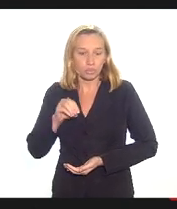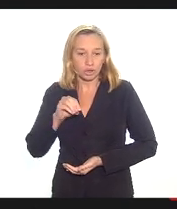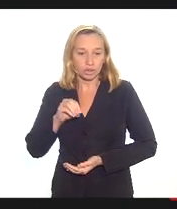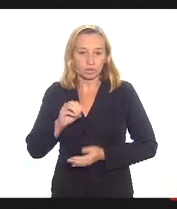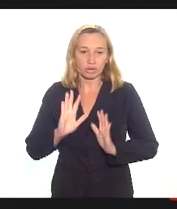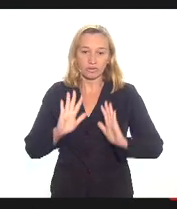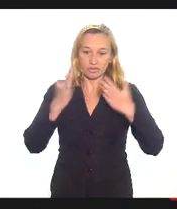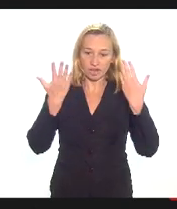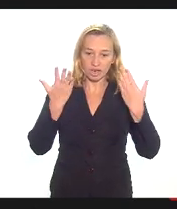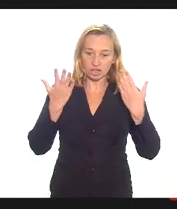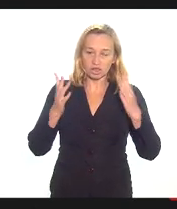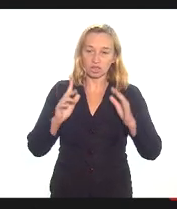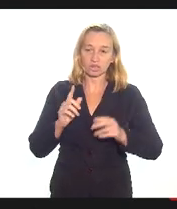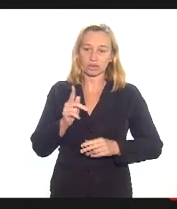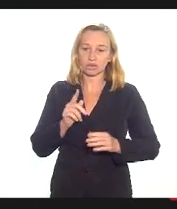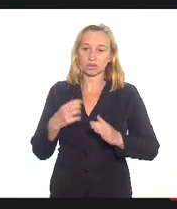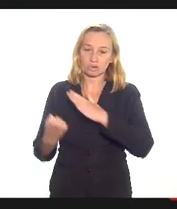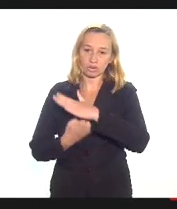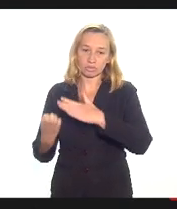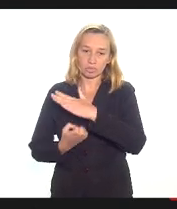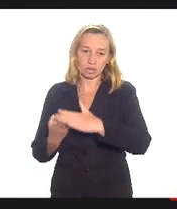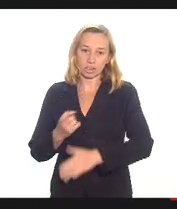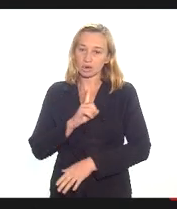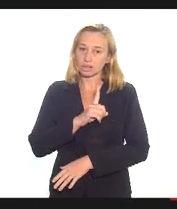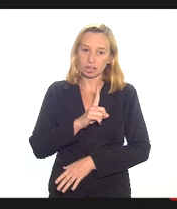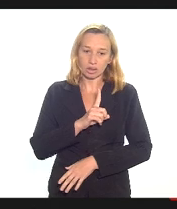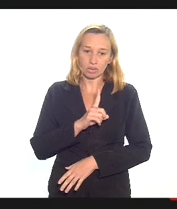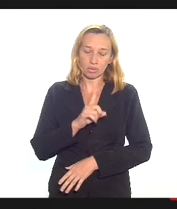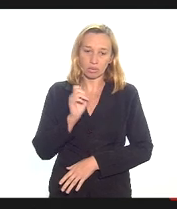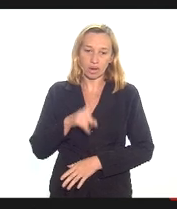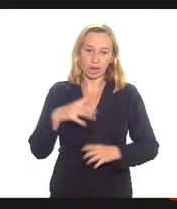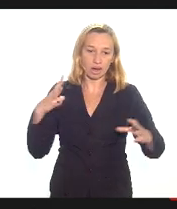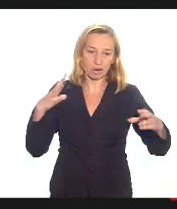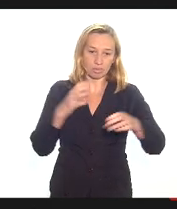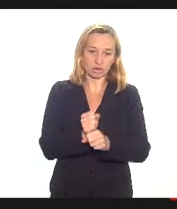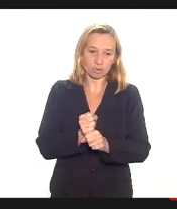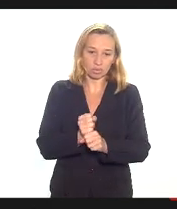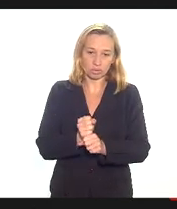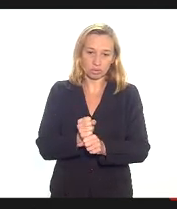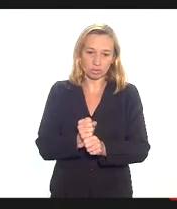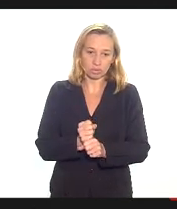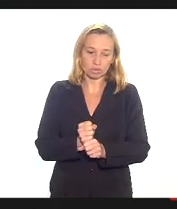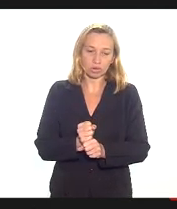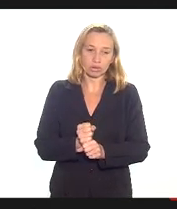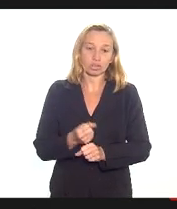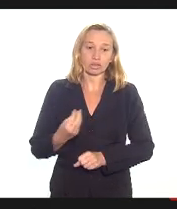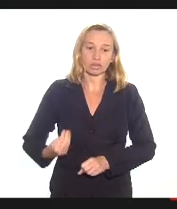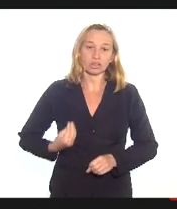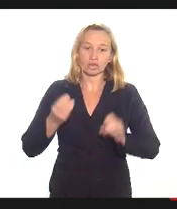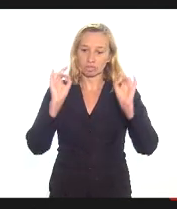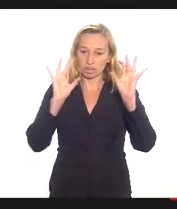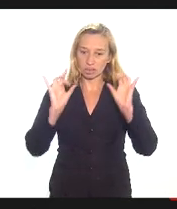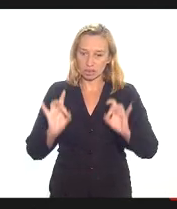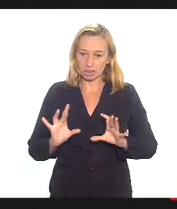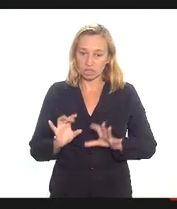empresa, não são dedutíveis da base de cálculo da participação especial, salvo se essa empresa só